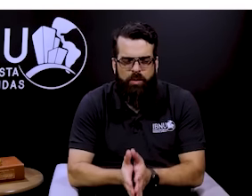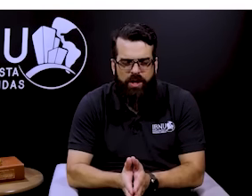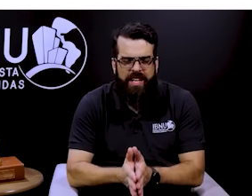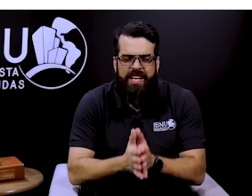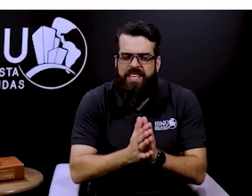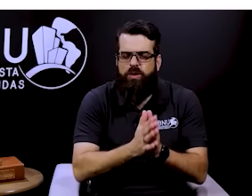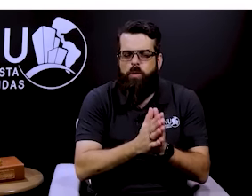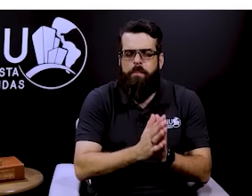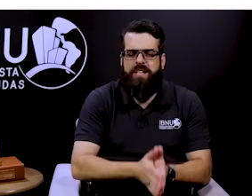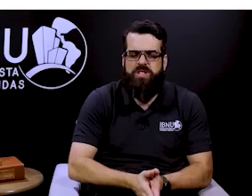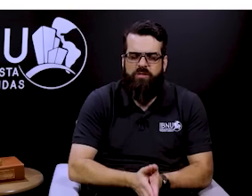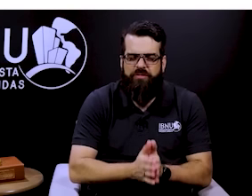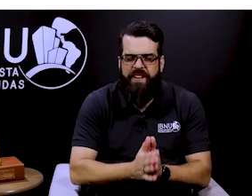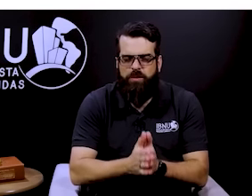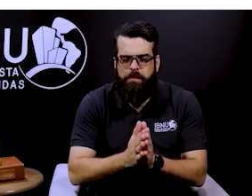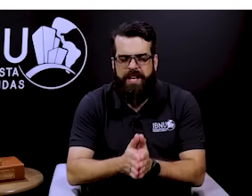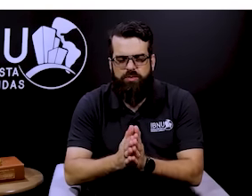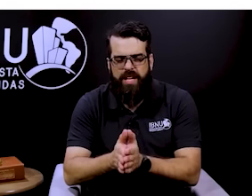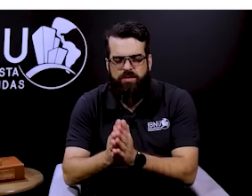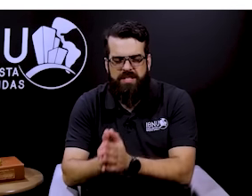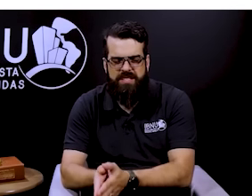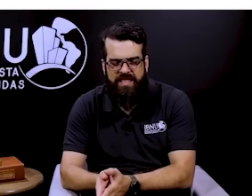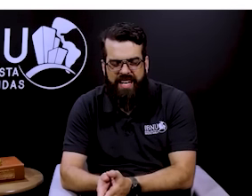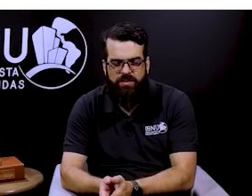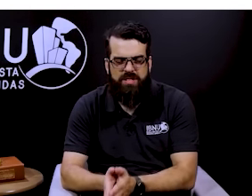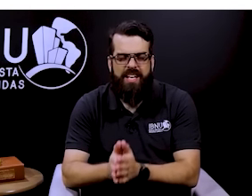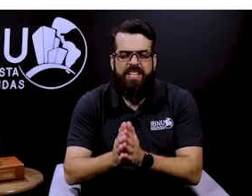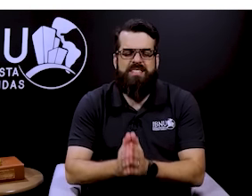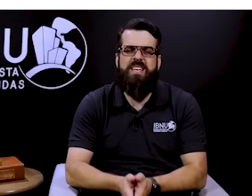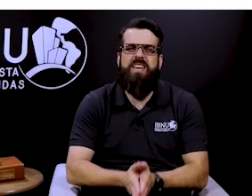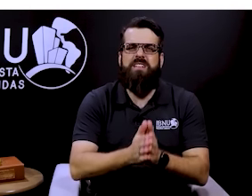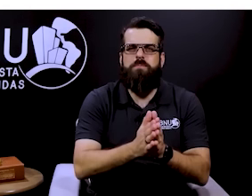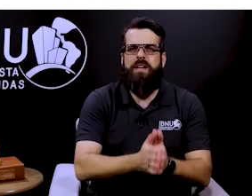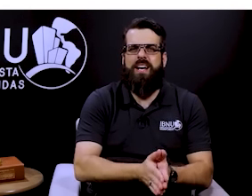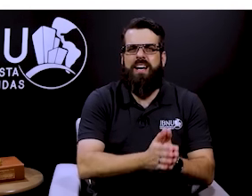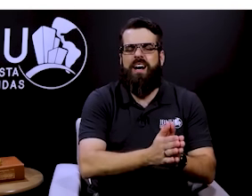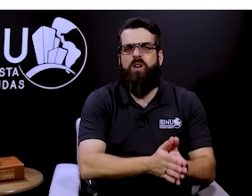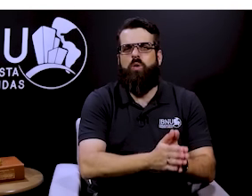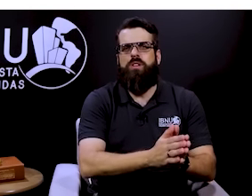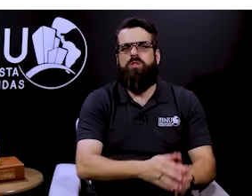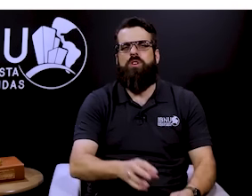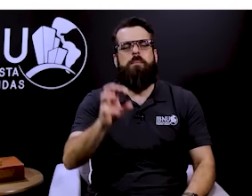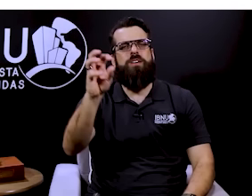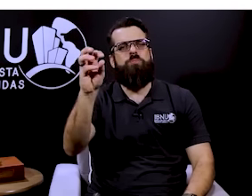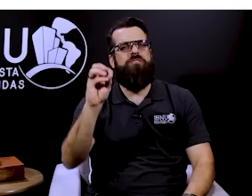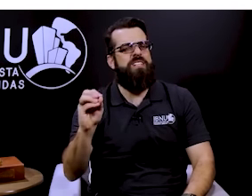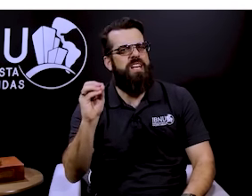de amor e compaixão feito para ajudar os necessitados sem esperar